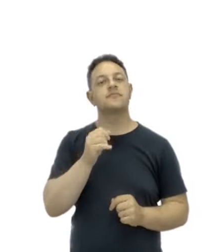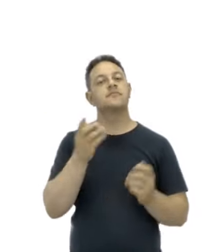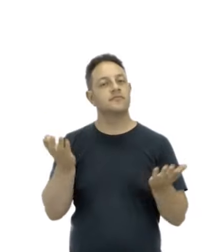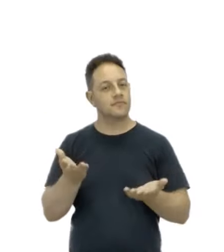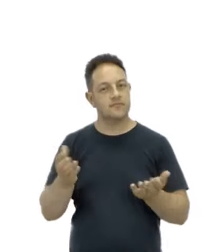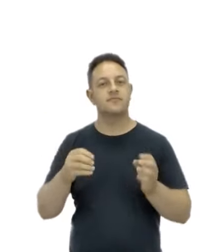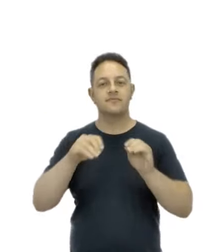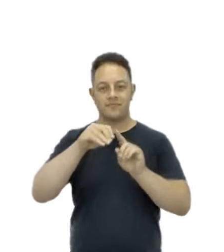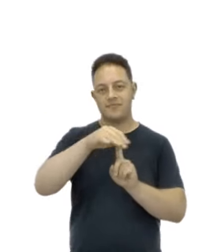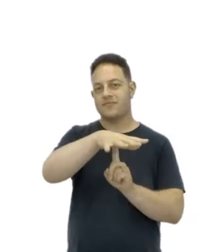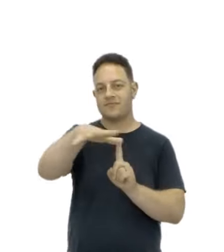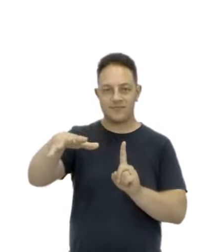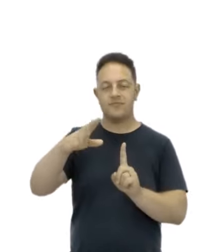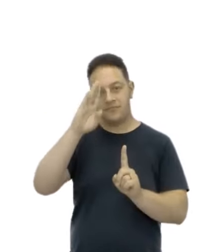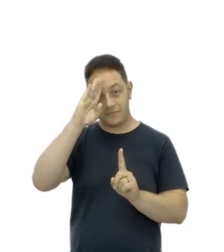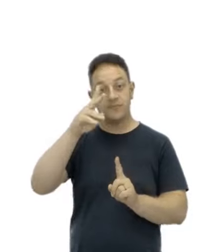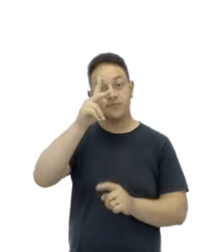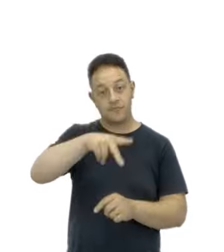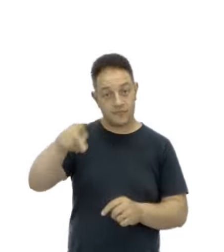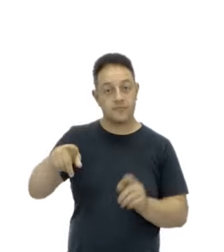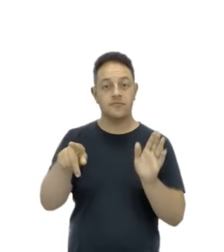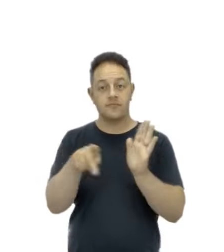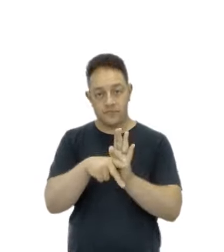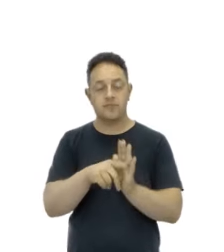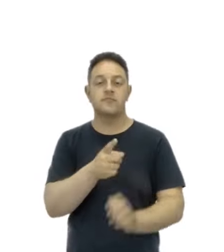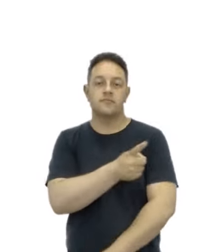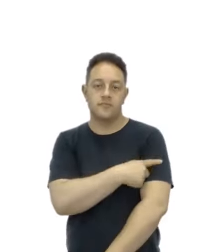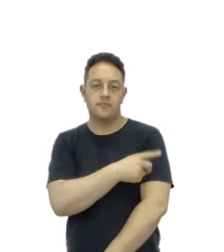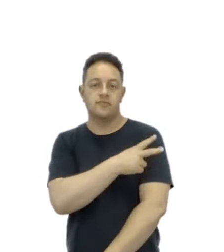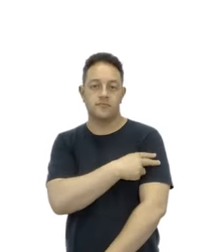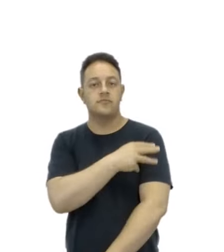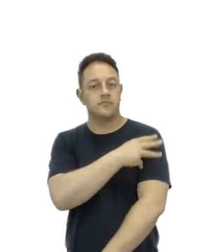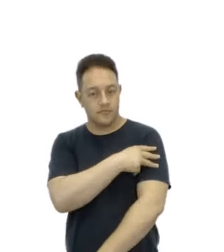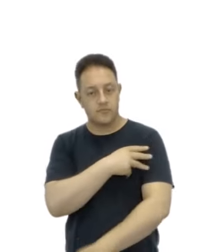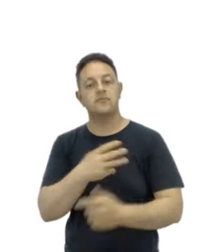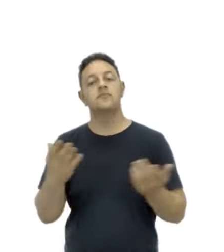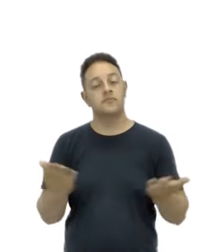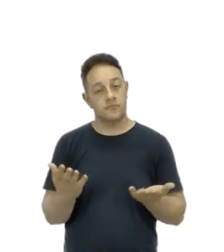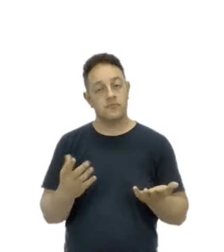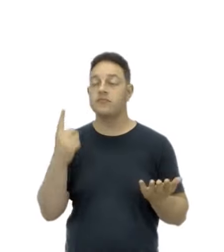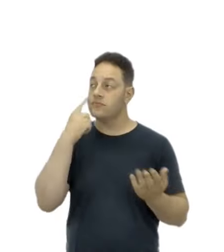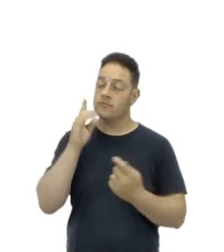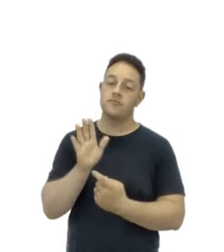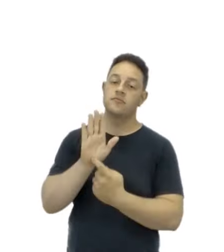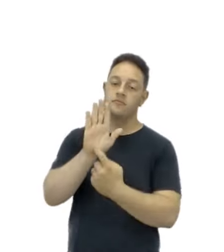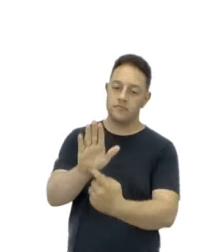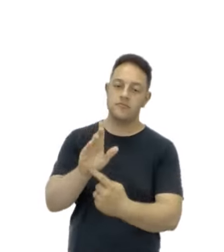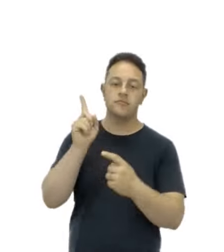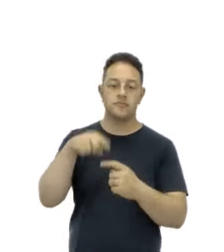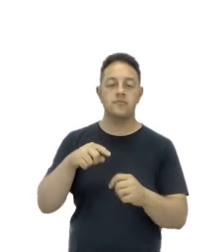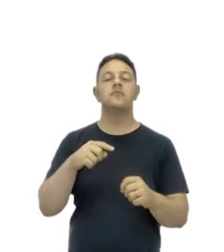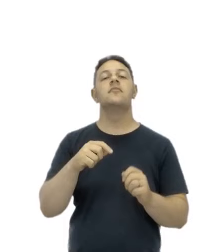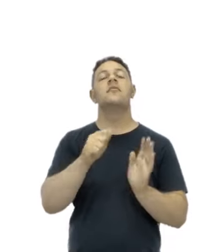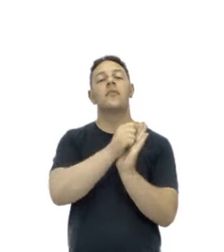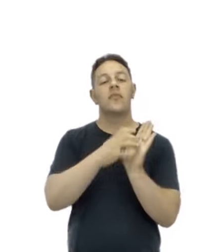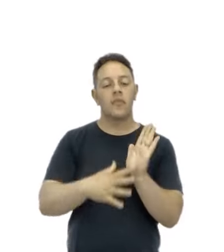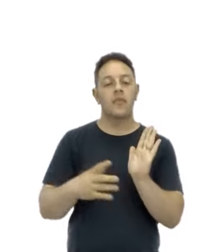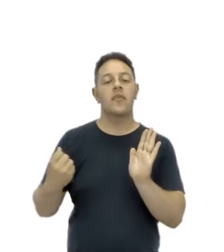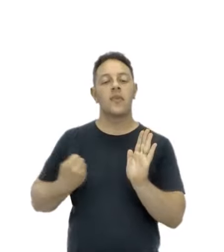é realizada para os professores de primeiro, segundo e terceiro ano, neste momento traremos atividades